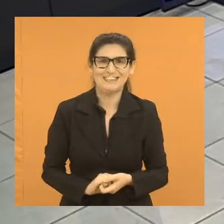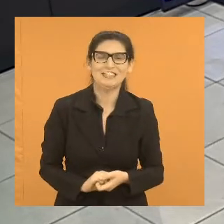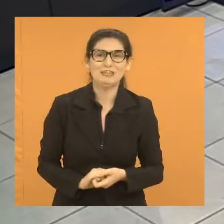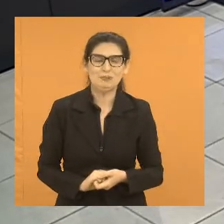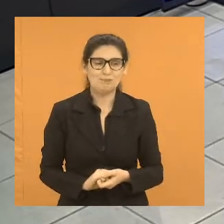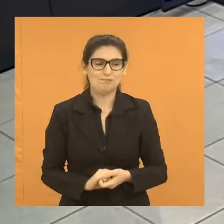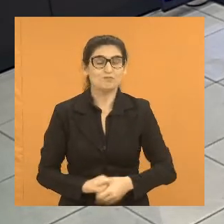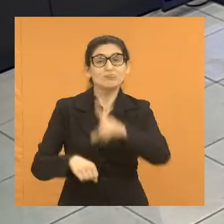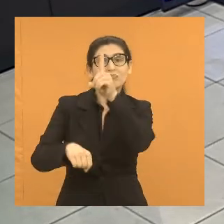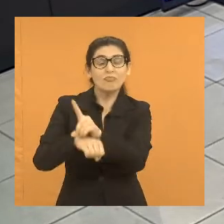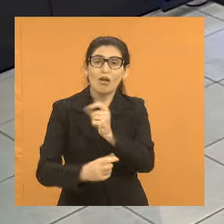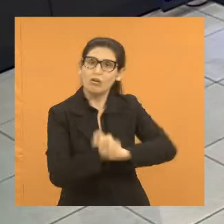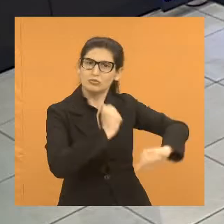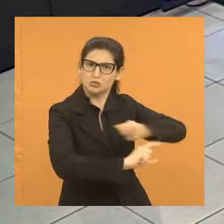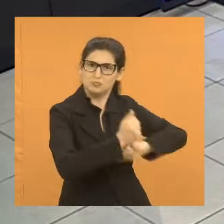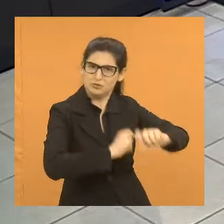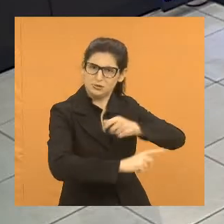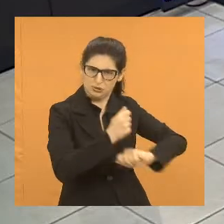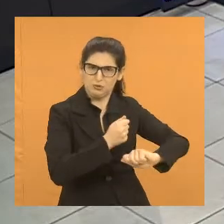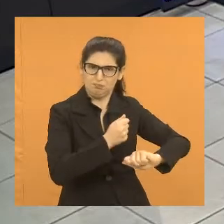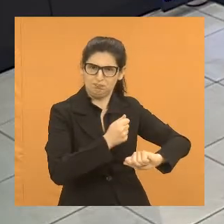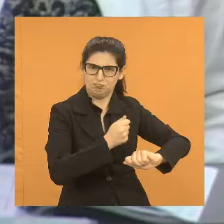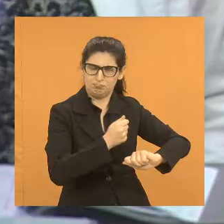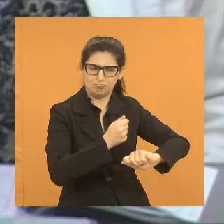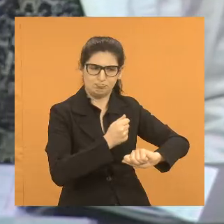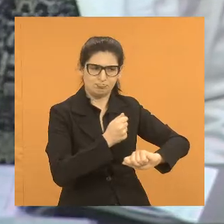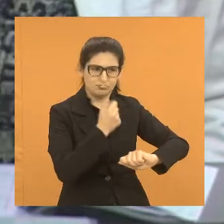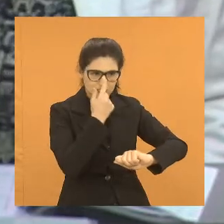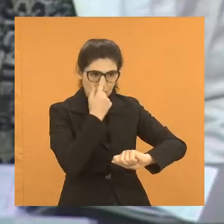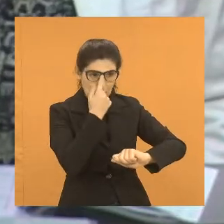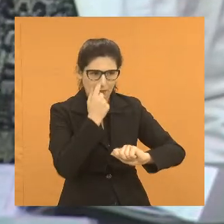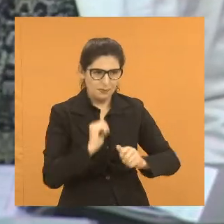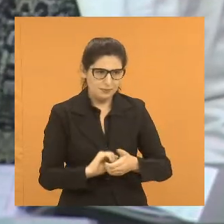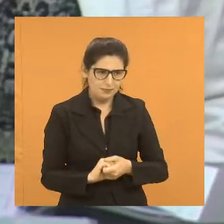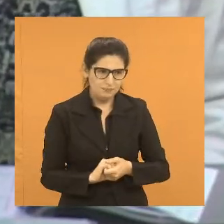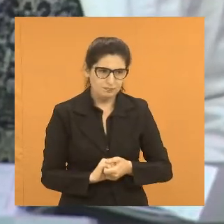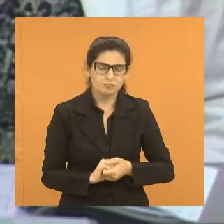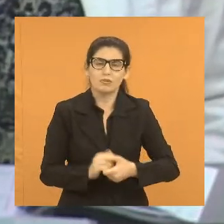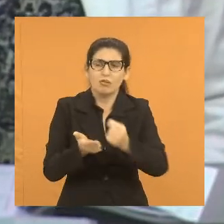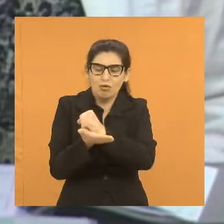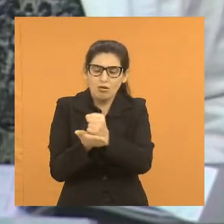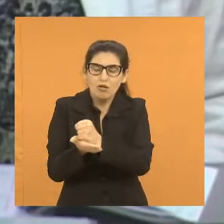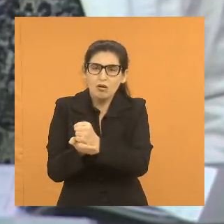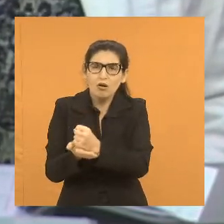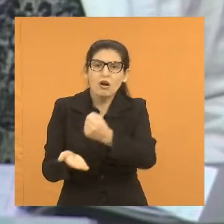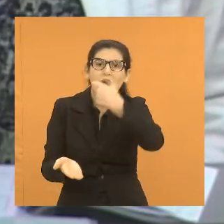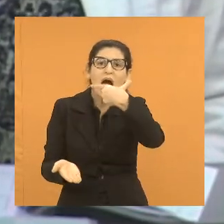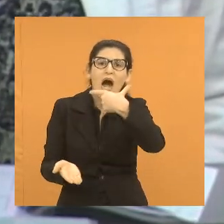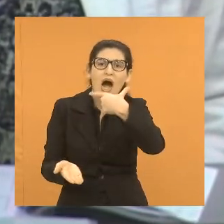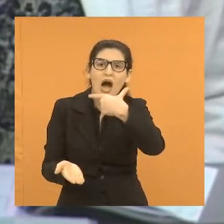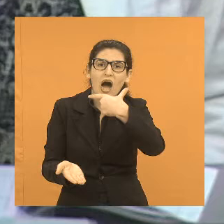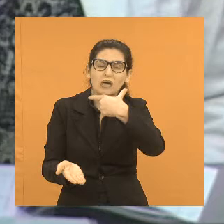Na diretoria administrativa, nós respondemos pela dispensação de medicamentos e,